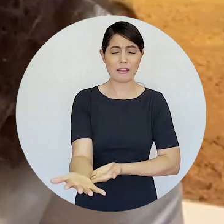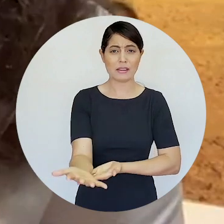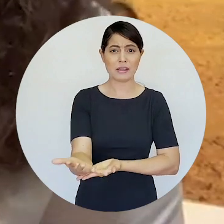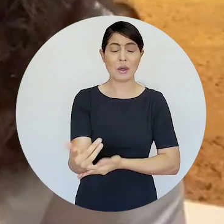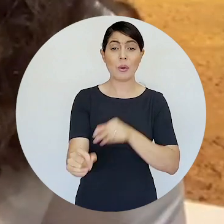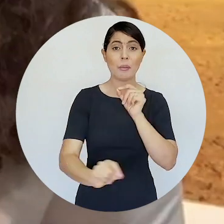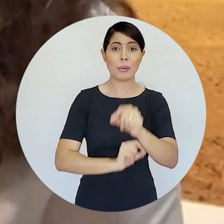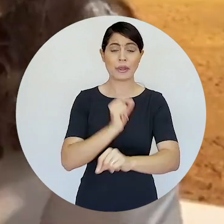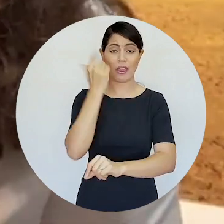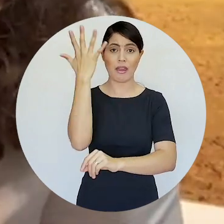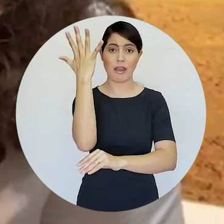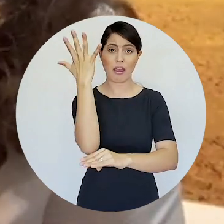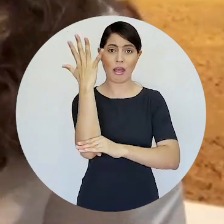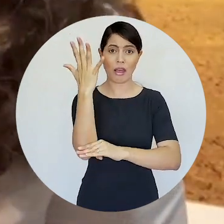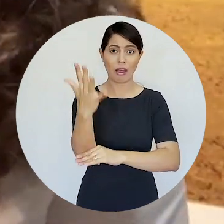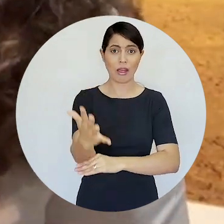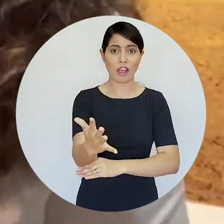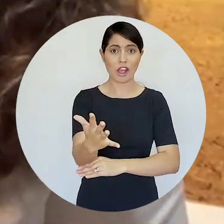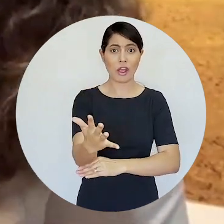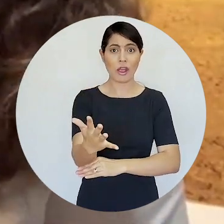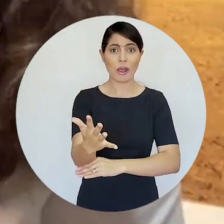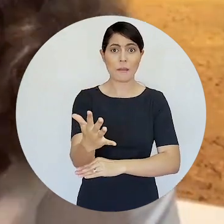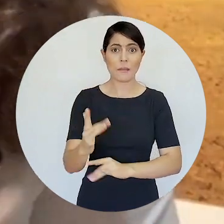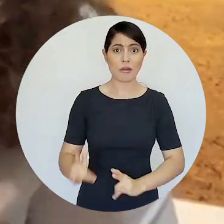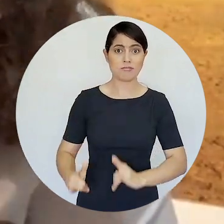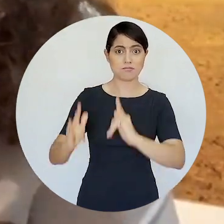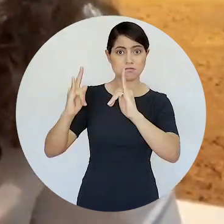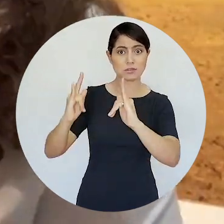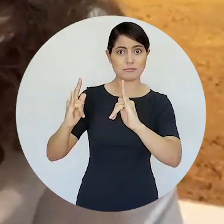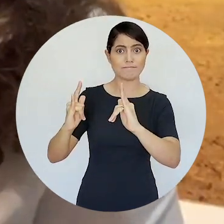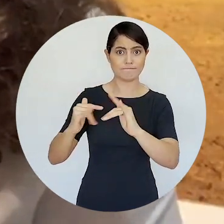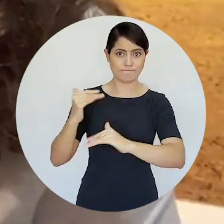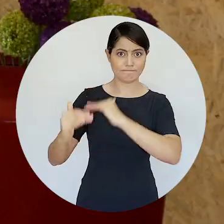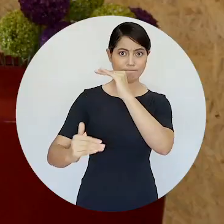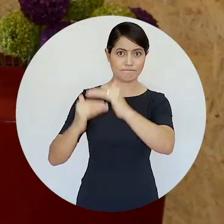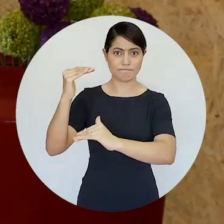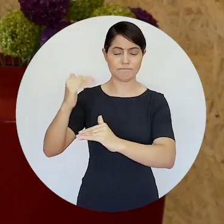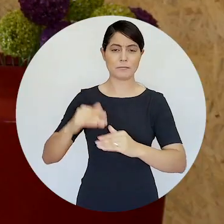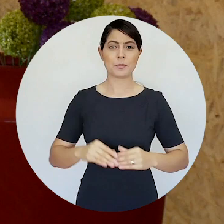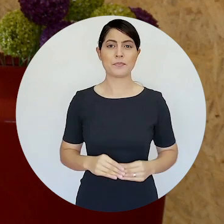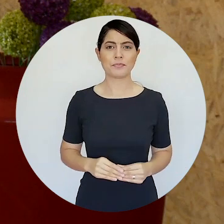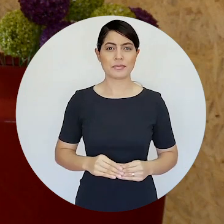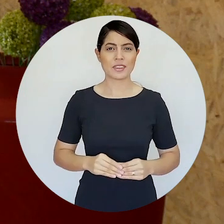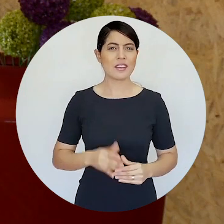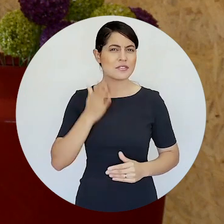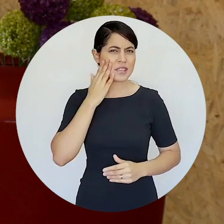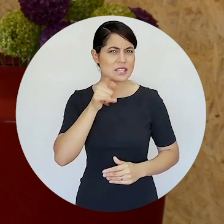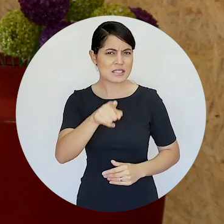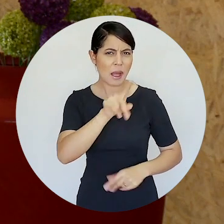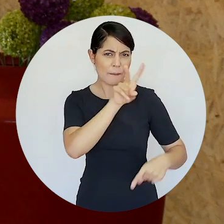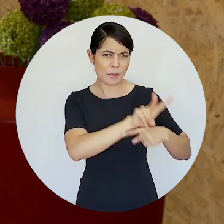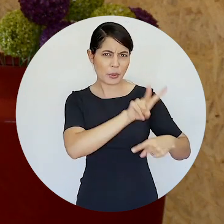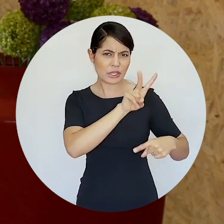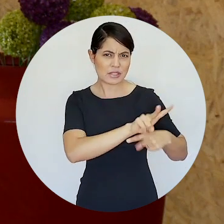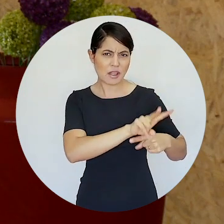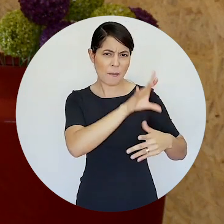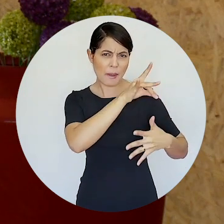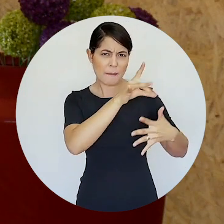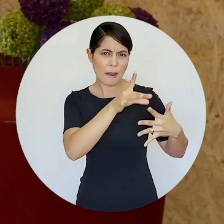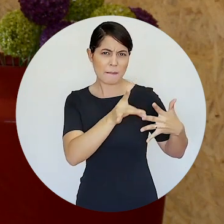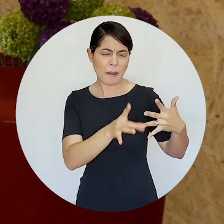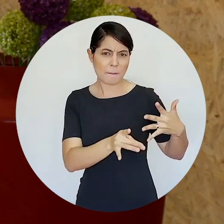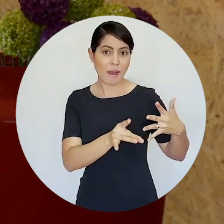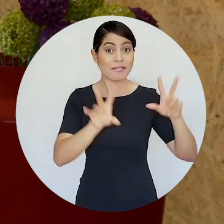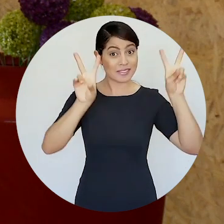remanescentes florestais, para dar lugar a edificações e equipamentos urbanos. Você sabe o que são as unidades de